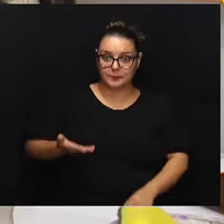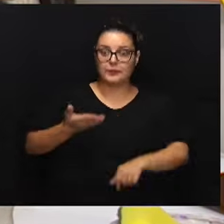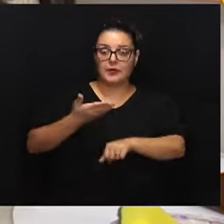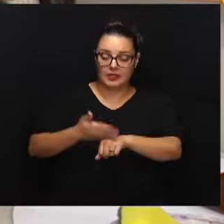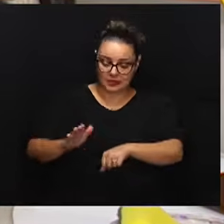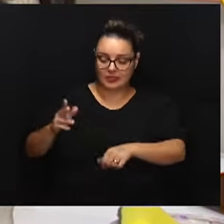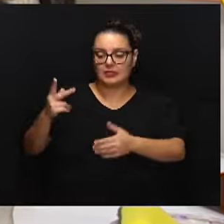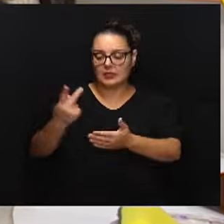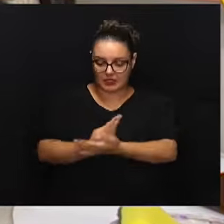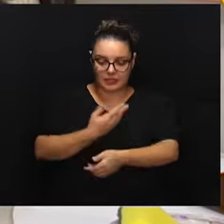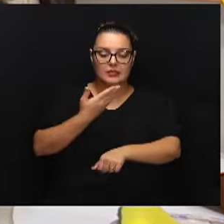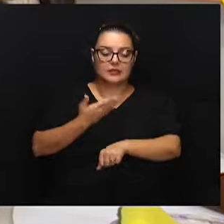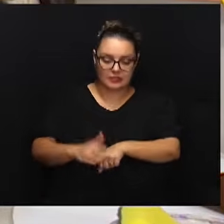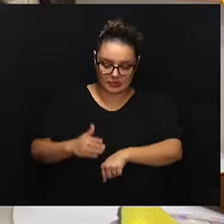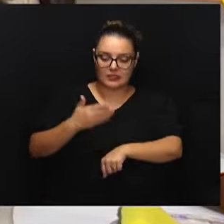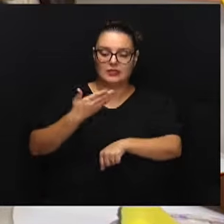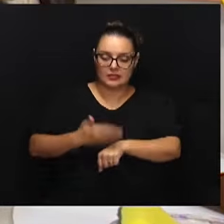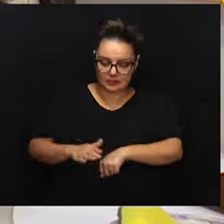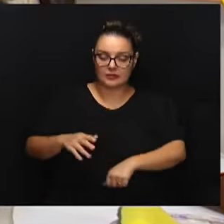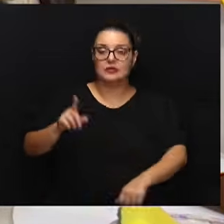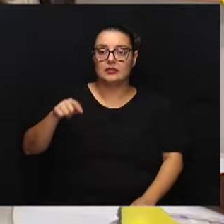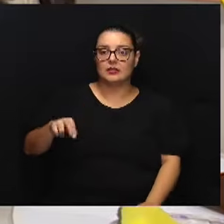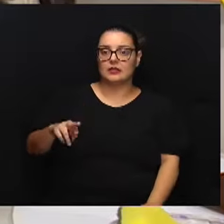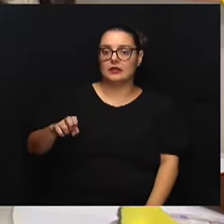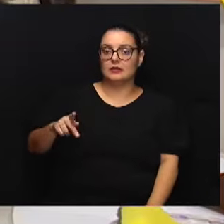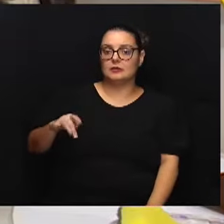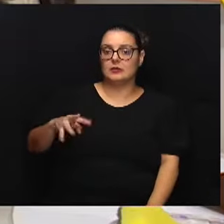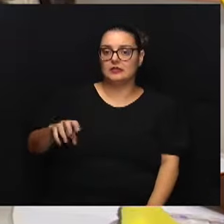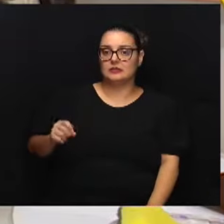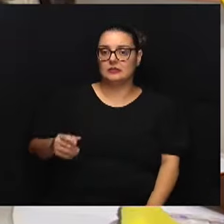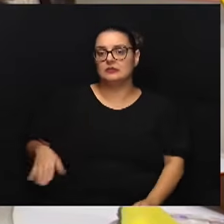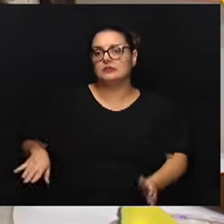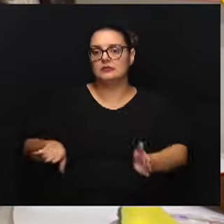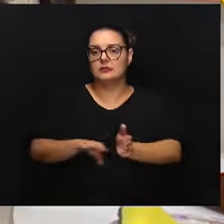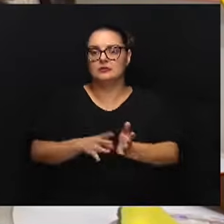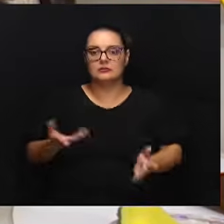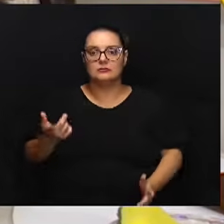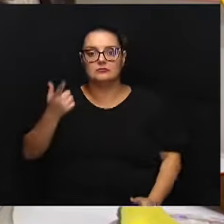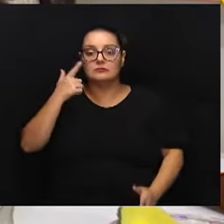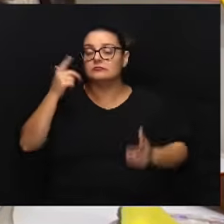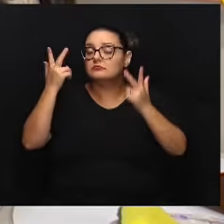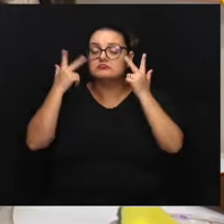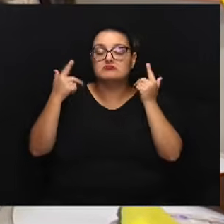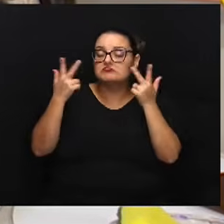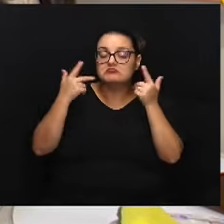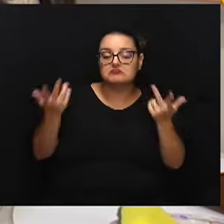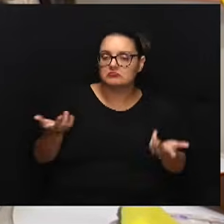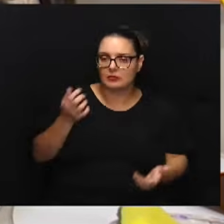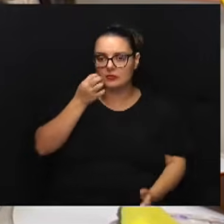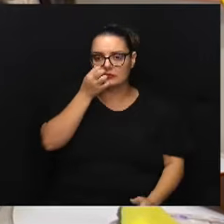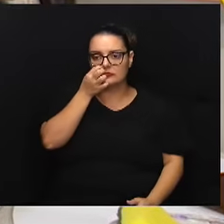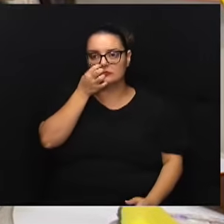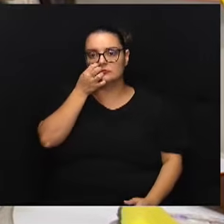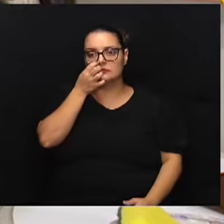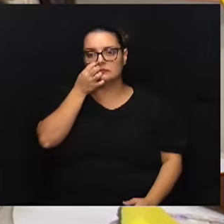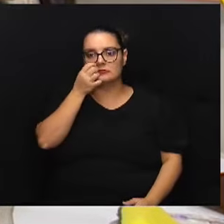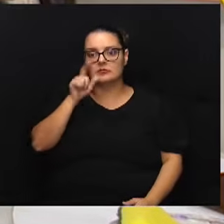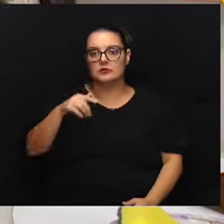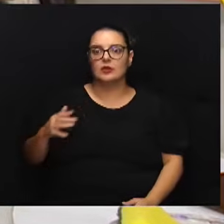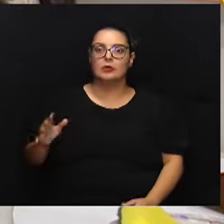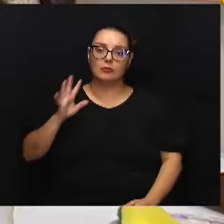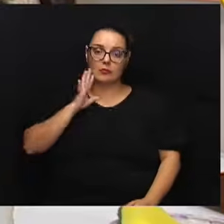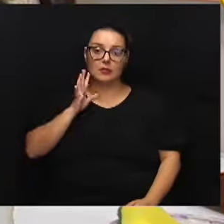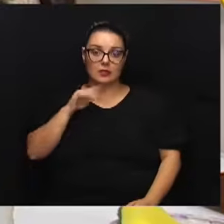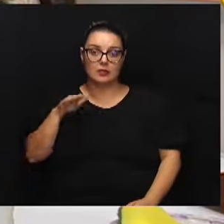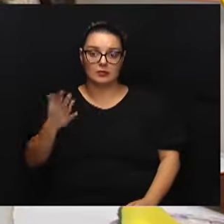treinar, errar. E é uma questão de repetição mesmo. Até chegar a um ponto que você já tá uma coisa meio que natural. E isso que é o mais interessante, sabe? De